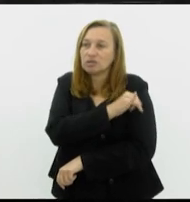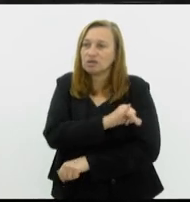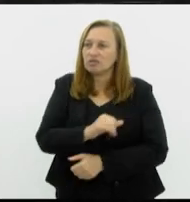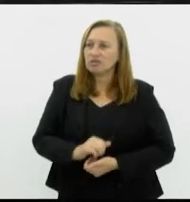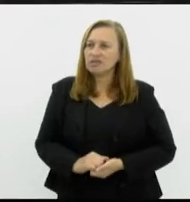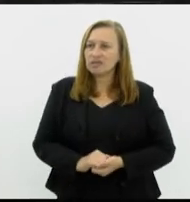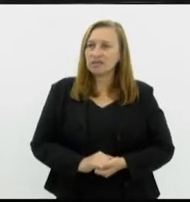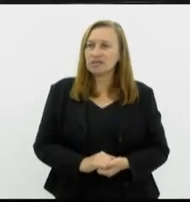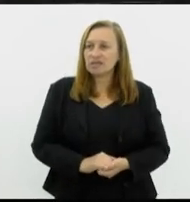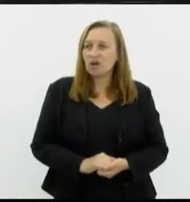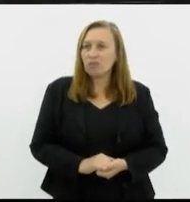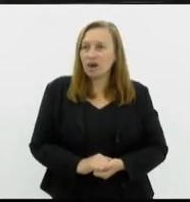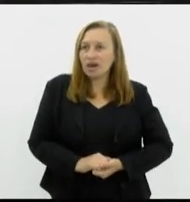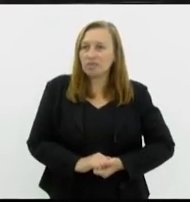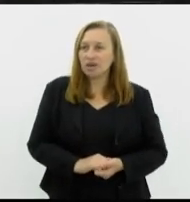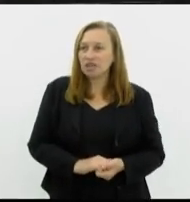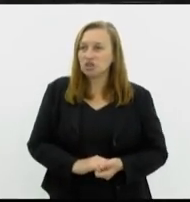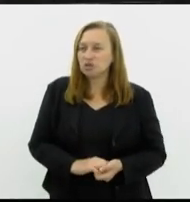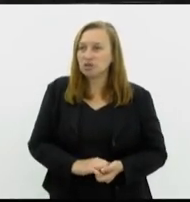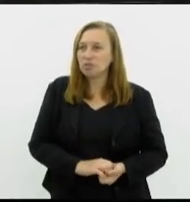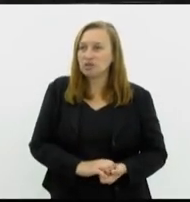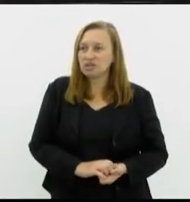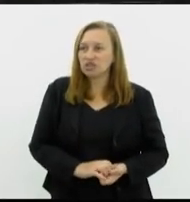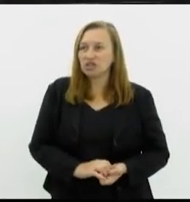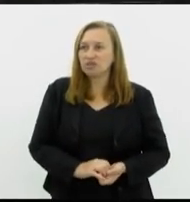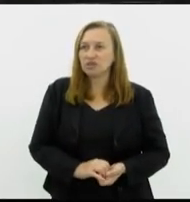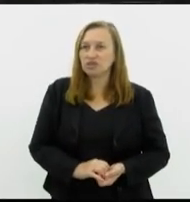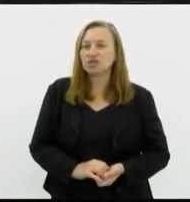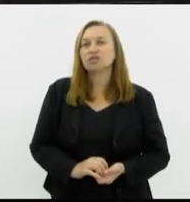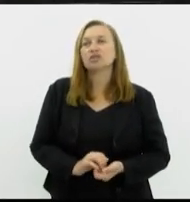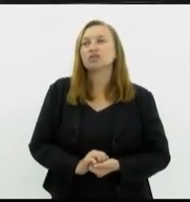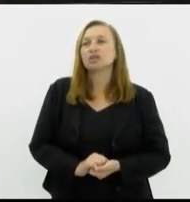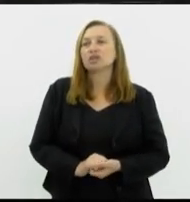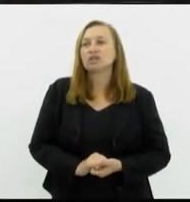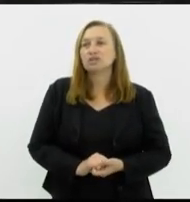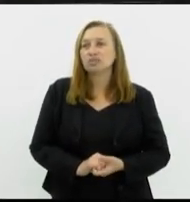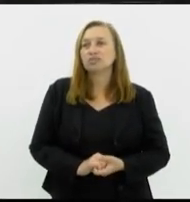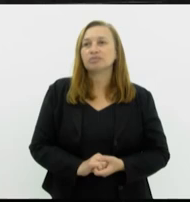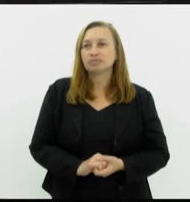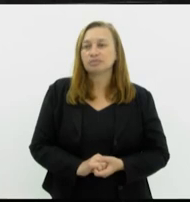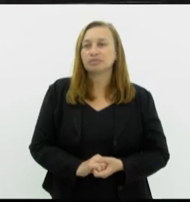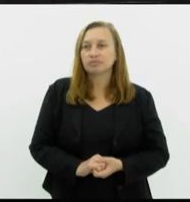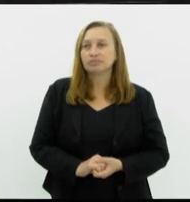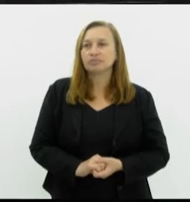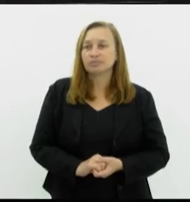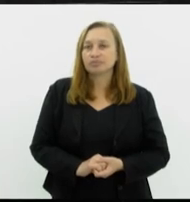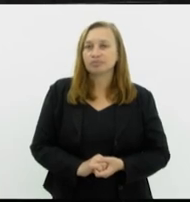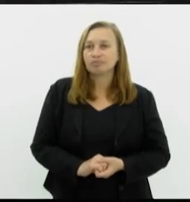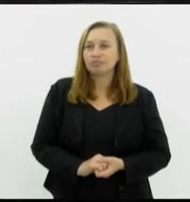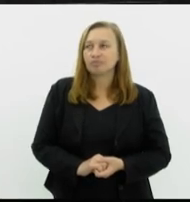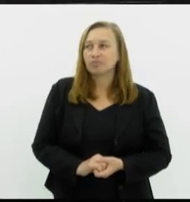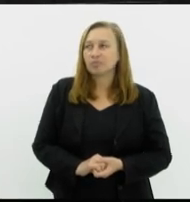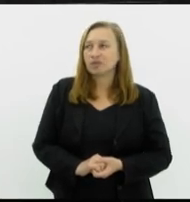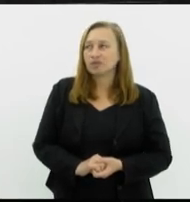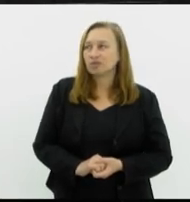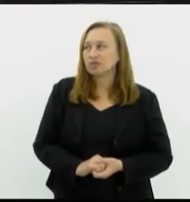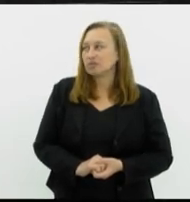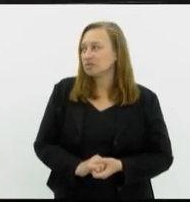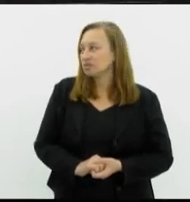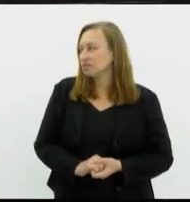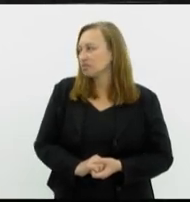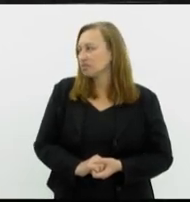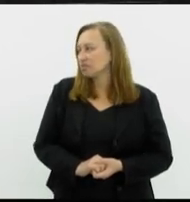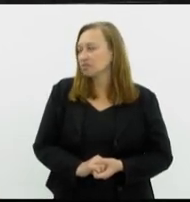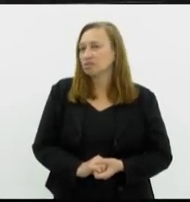Janeiro. As emendas impositivas, deputado Carlos Mink,